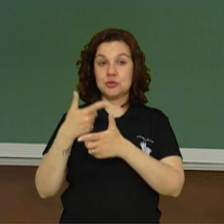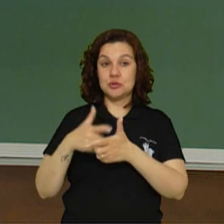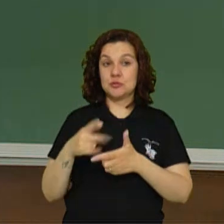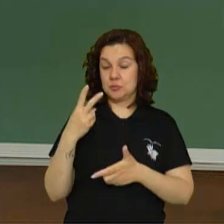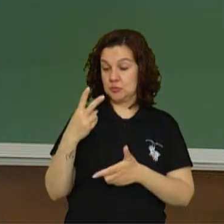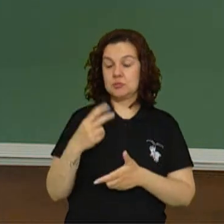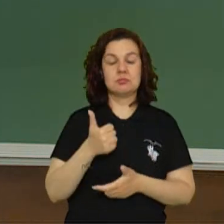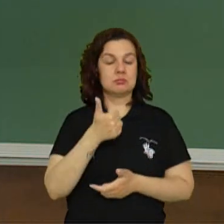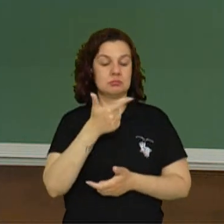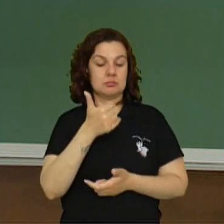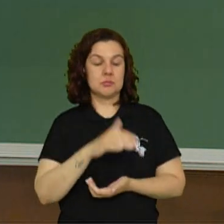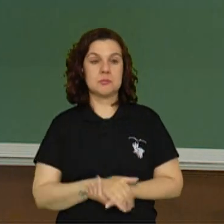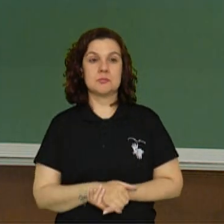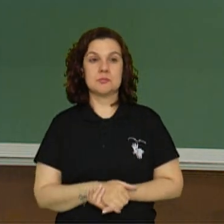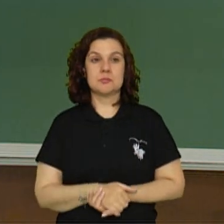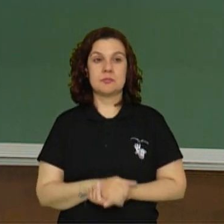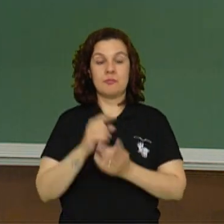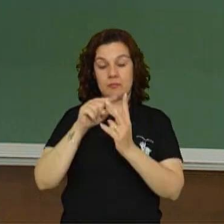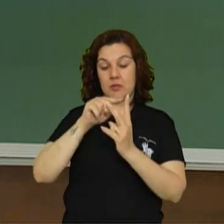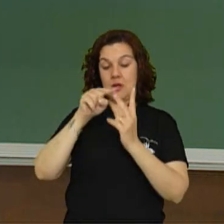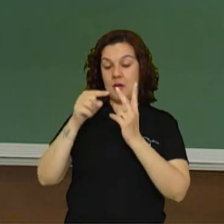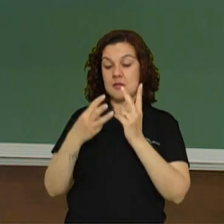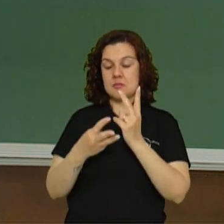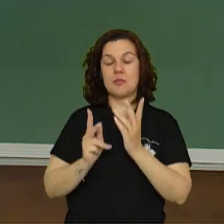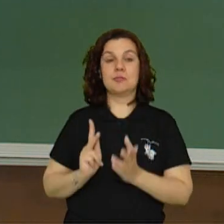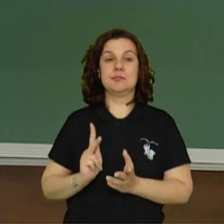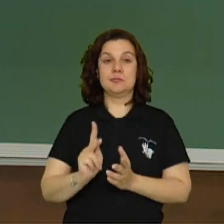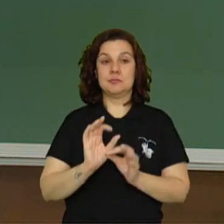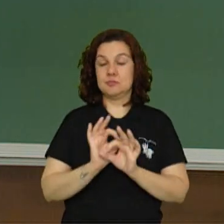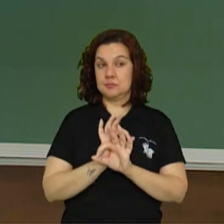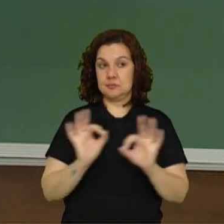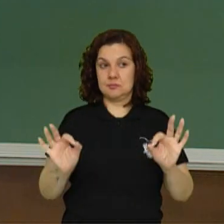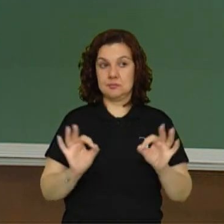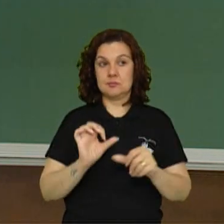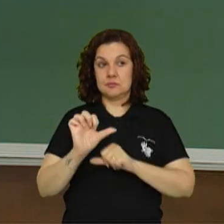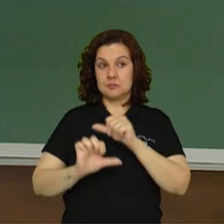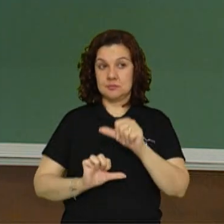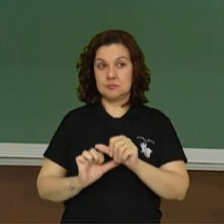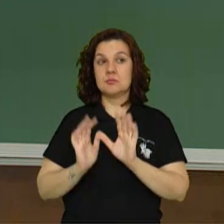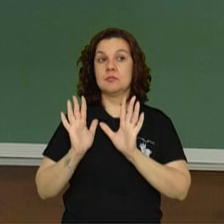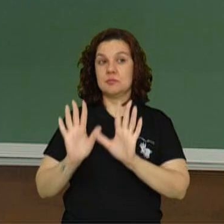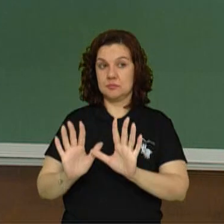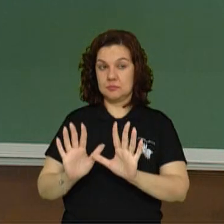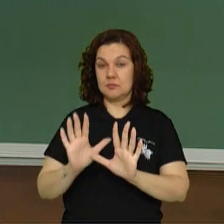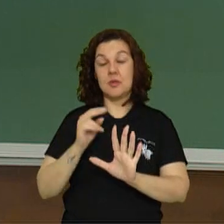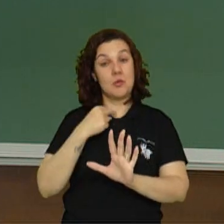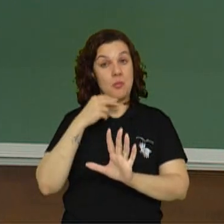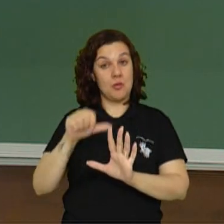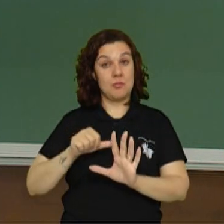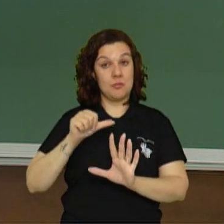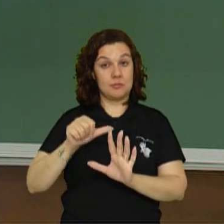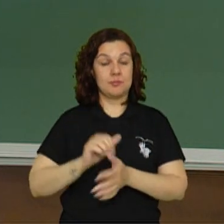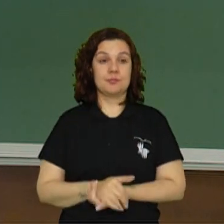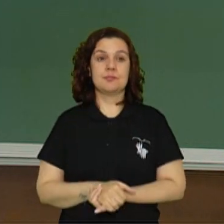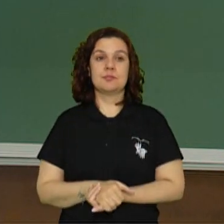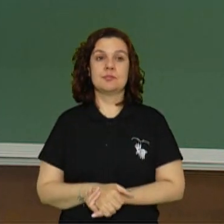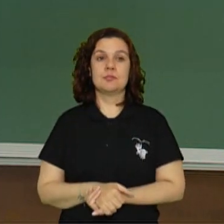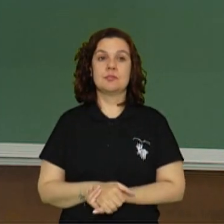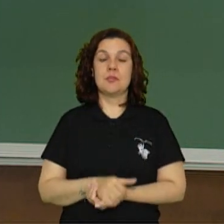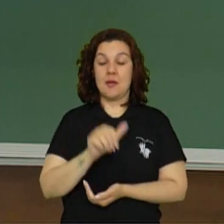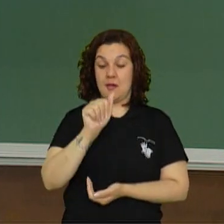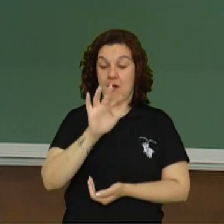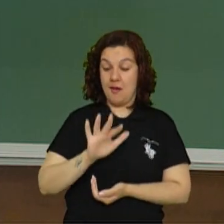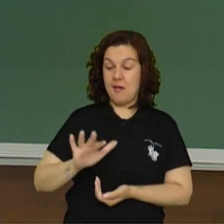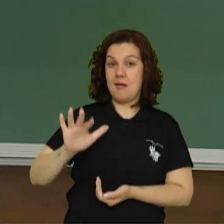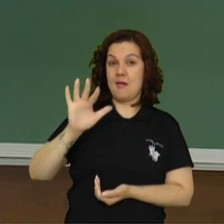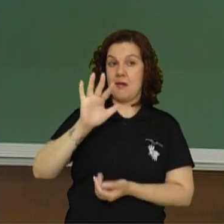por 2, 12. A raiz quadrada de 3 não tem informação nenhuma para trocar o valor, vai continuar na resposta. Então, a